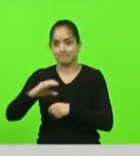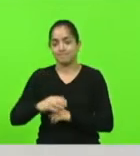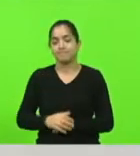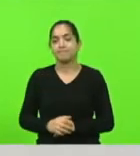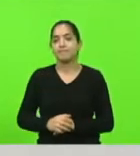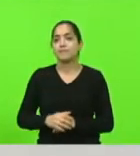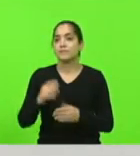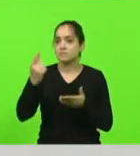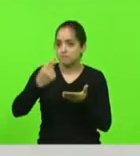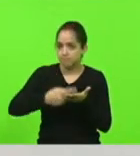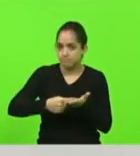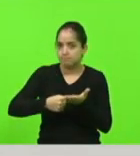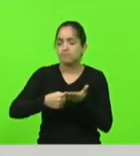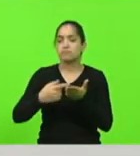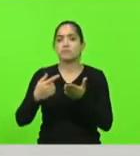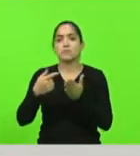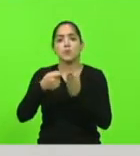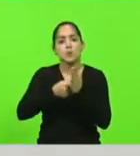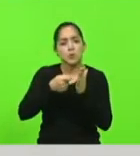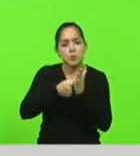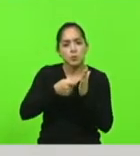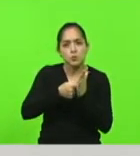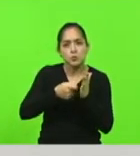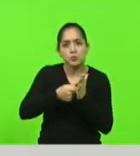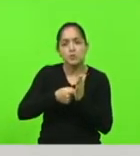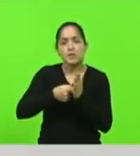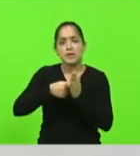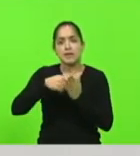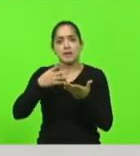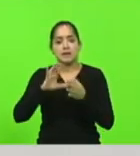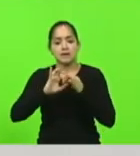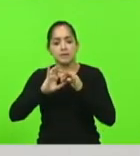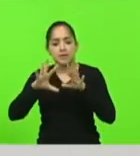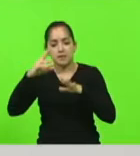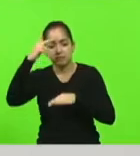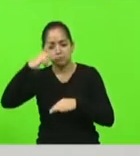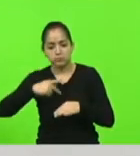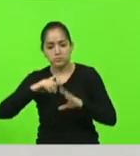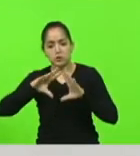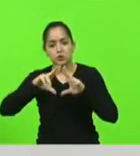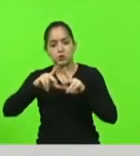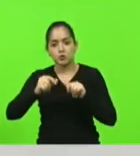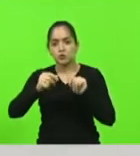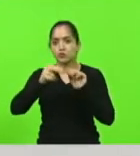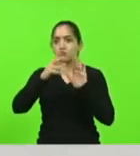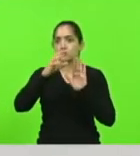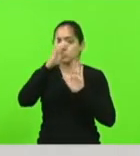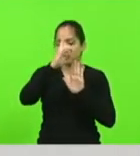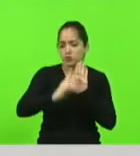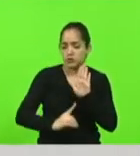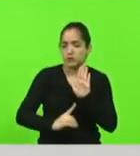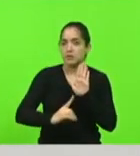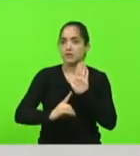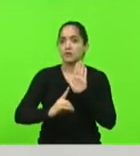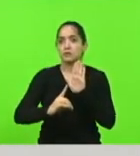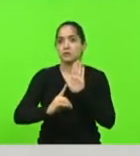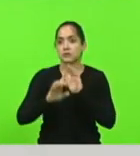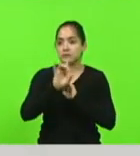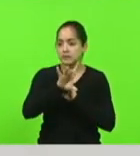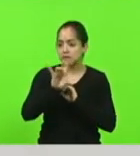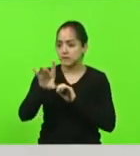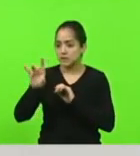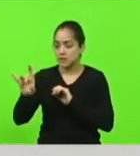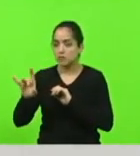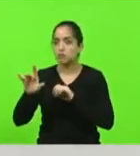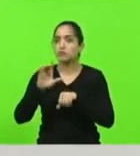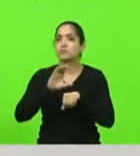Eu me comprometo a lutar pelo respeito à liberdade individual e a todos os direitos e garantias fundamentais do cidadão, descritos no